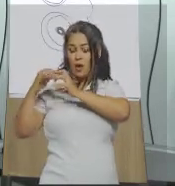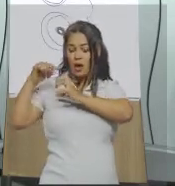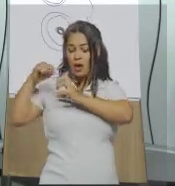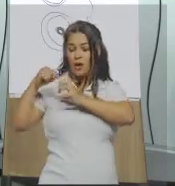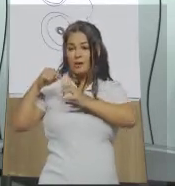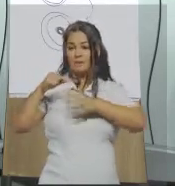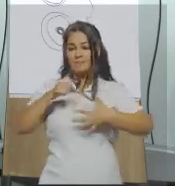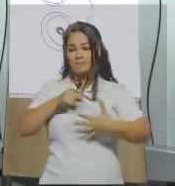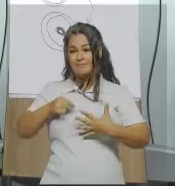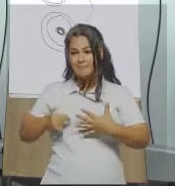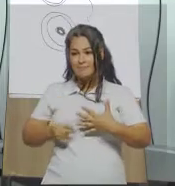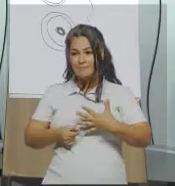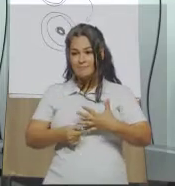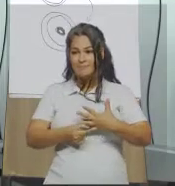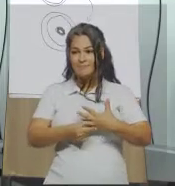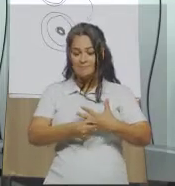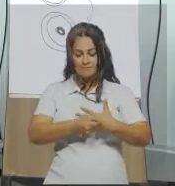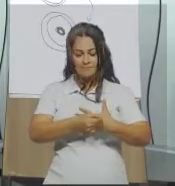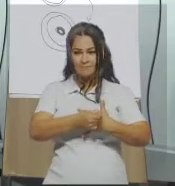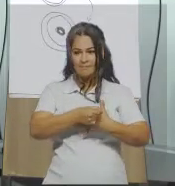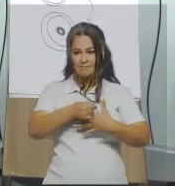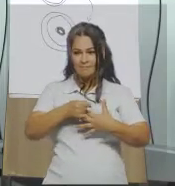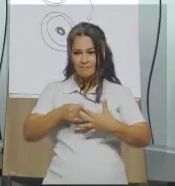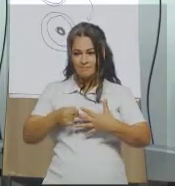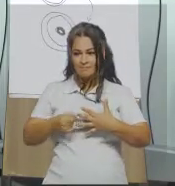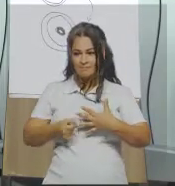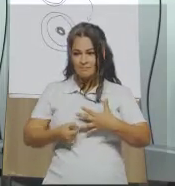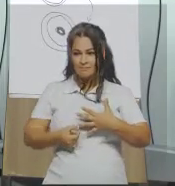o resto do sistema endócrino.